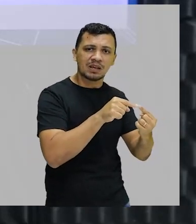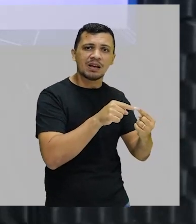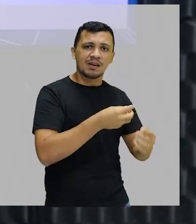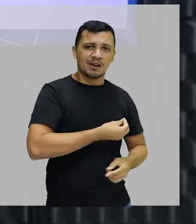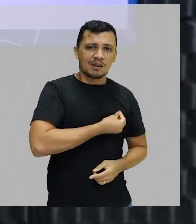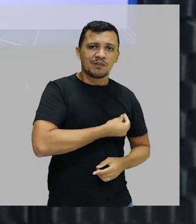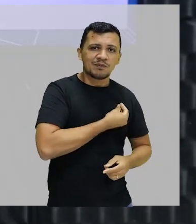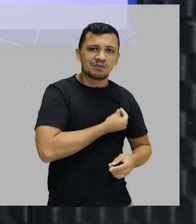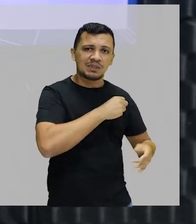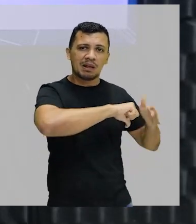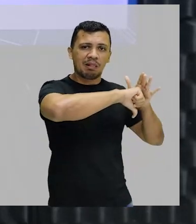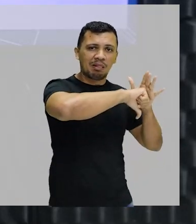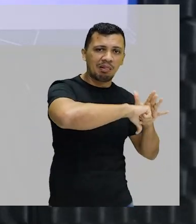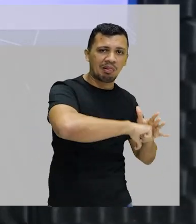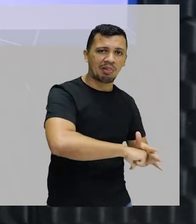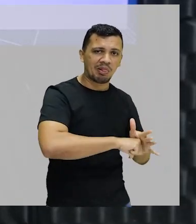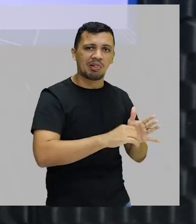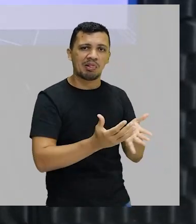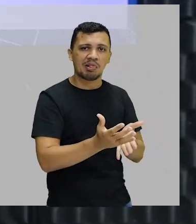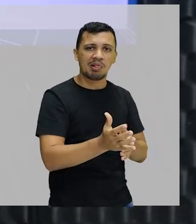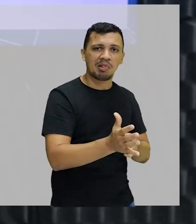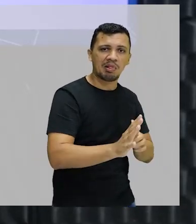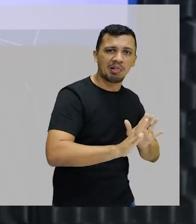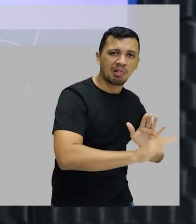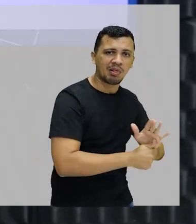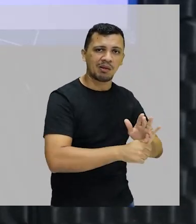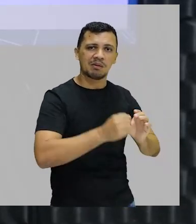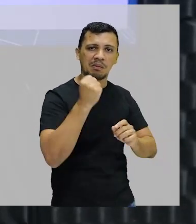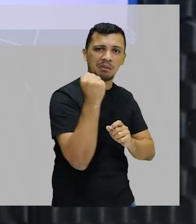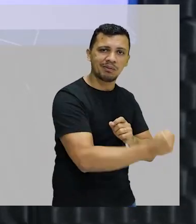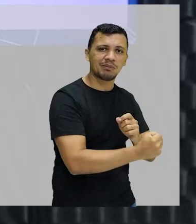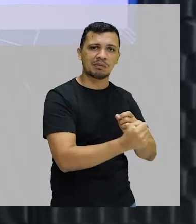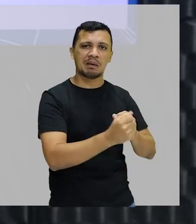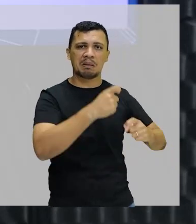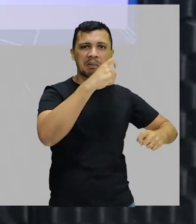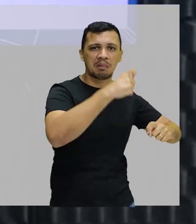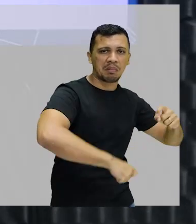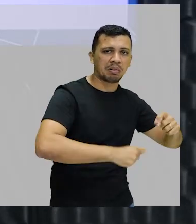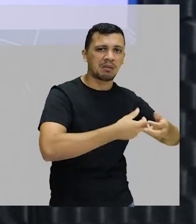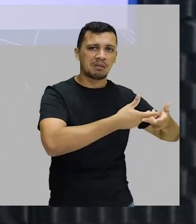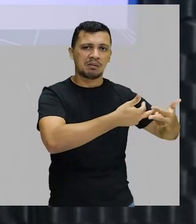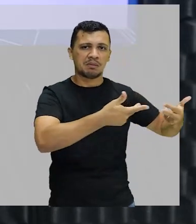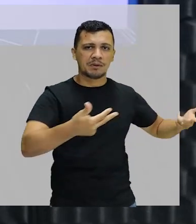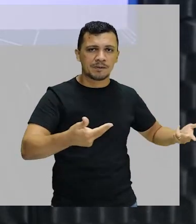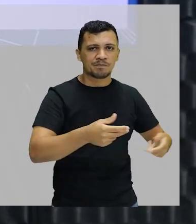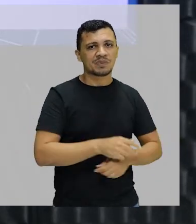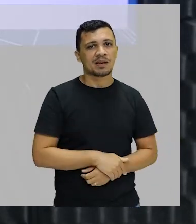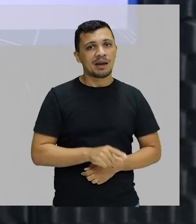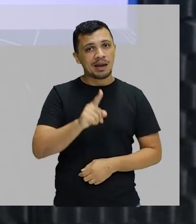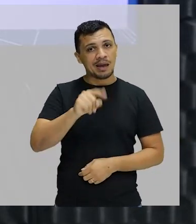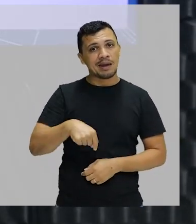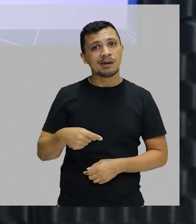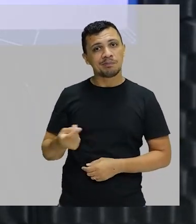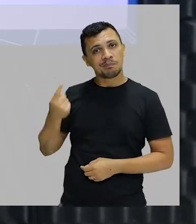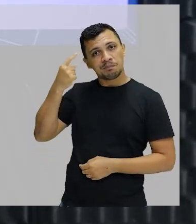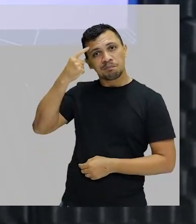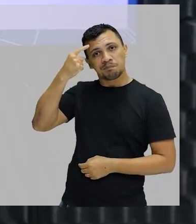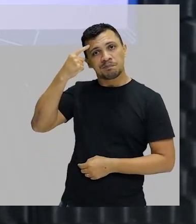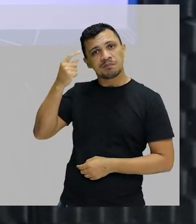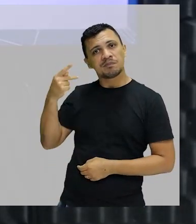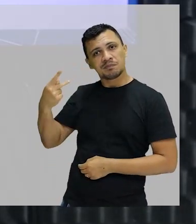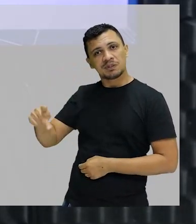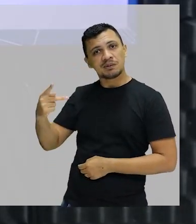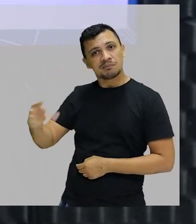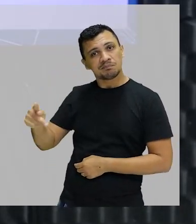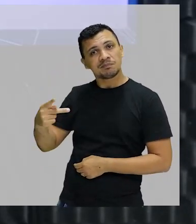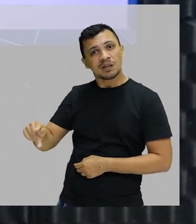vida delituosa, na criminalidade. Essa perspectiva é defendida pelo Lombroso, que associa a delinquência,